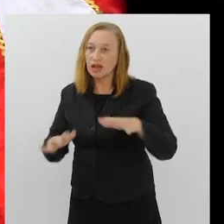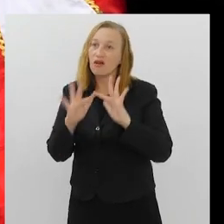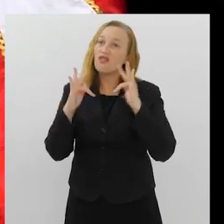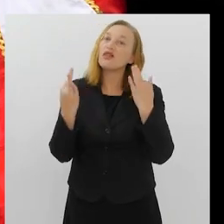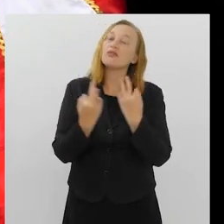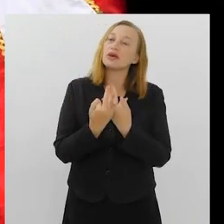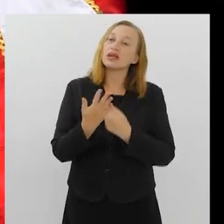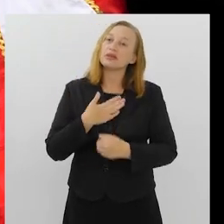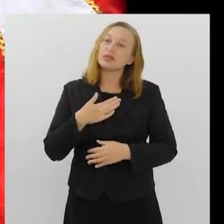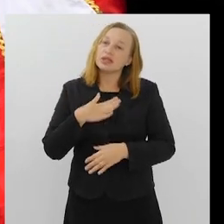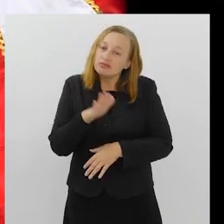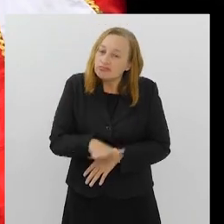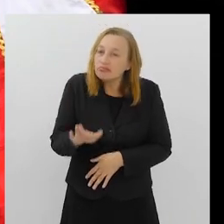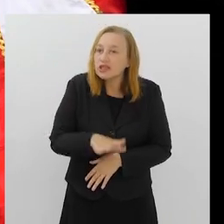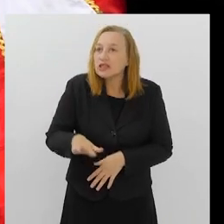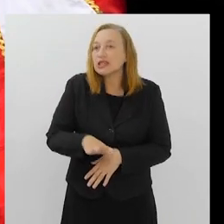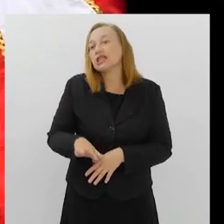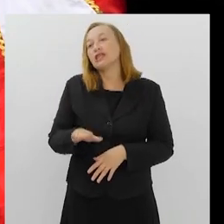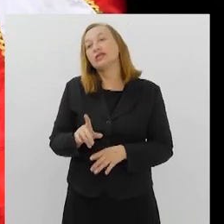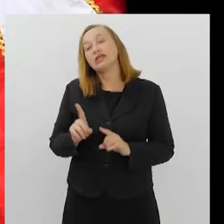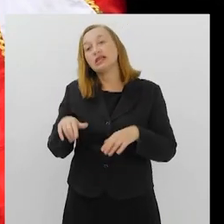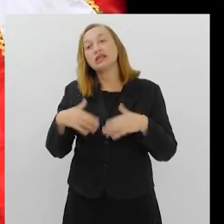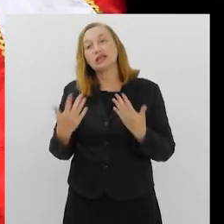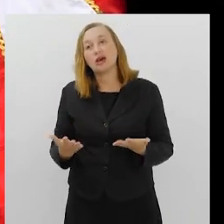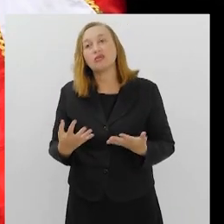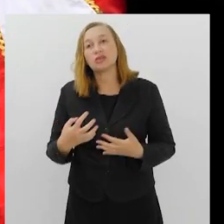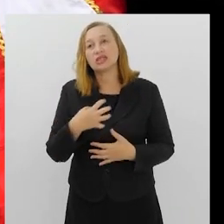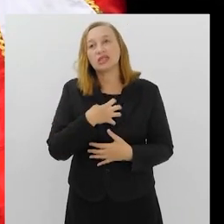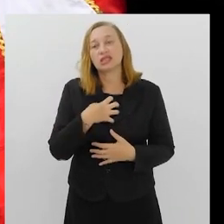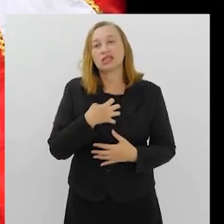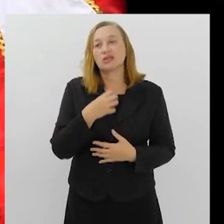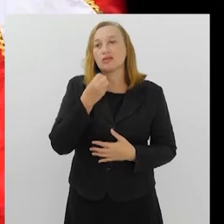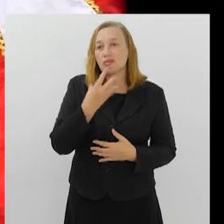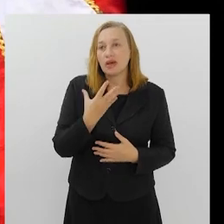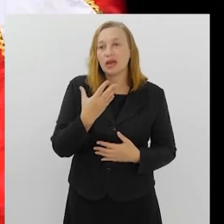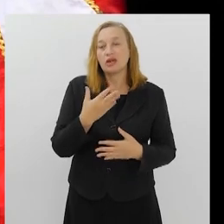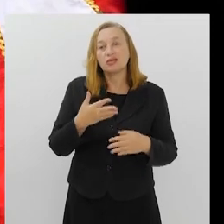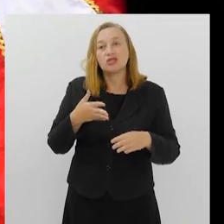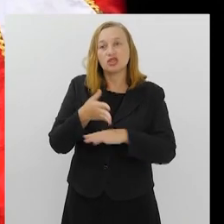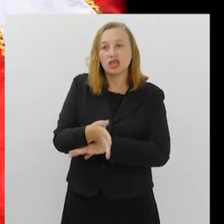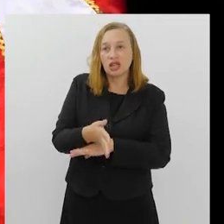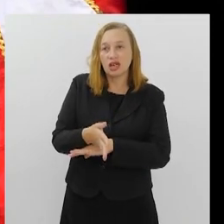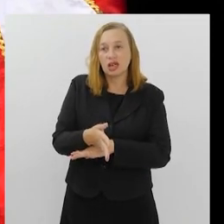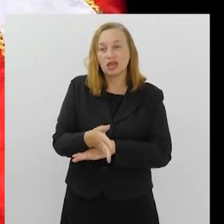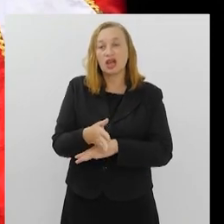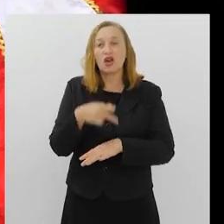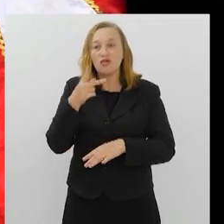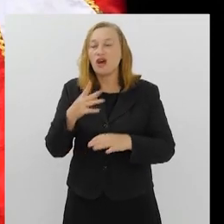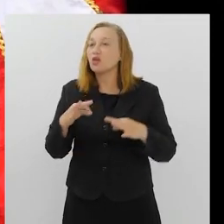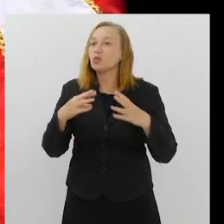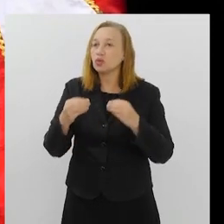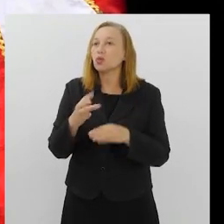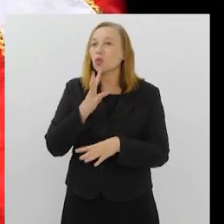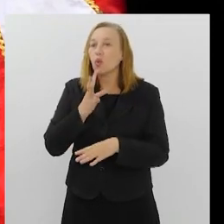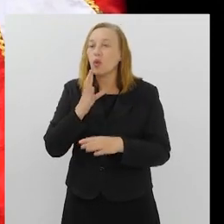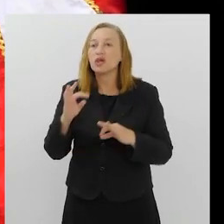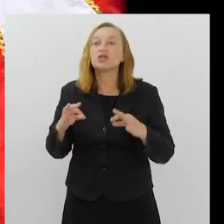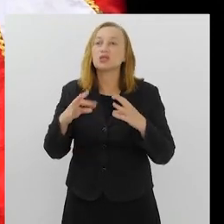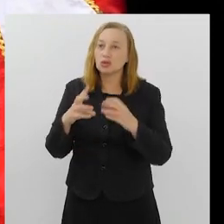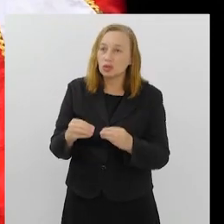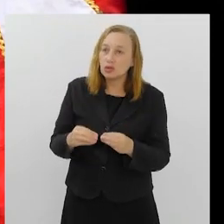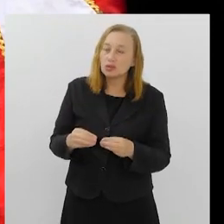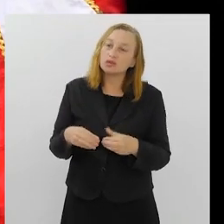Pedra é uma família, né? É minha família desde pequenininha ali. Então eu me sinto muito bem quando eu chego ali naquela quadra, falo com todo mundo, já